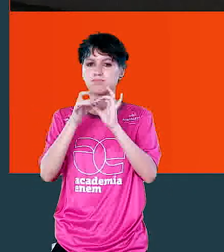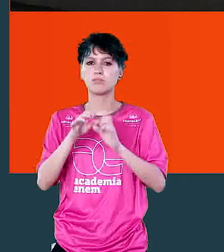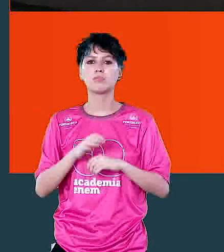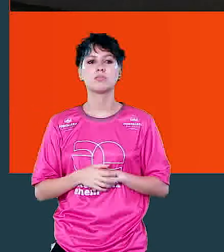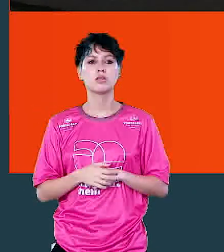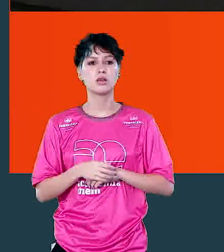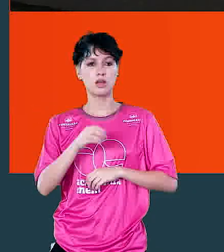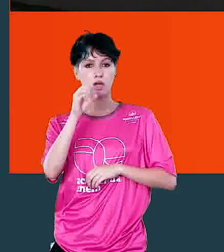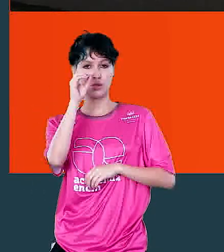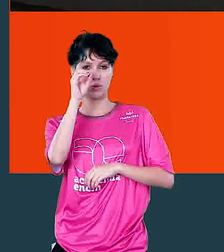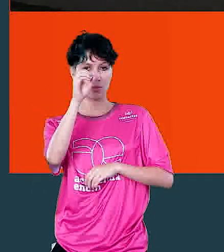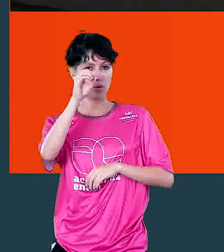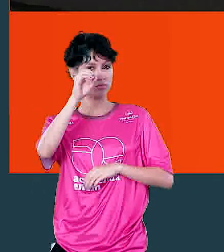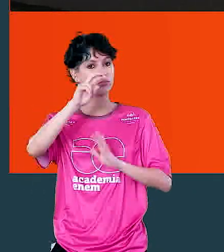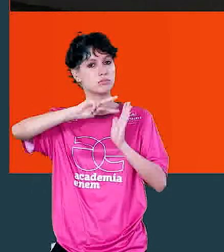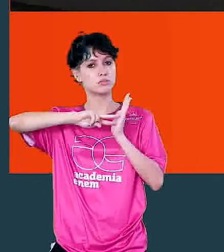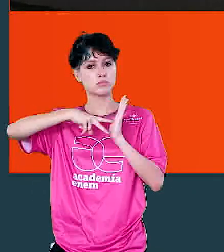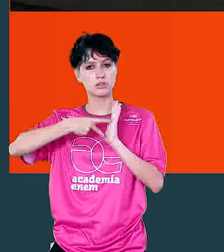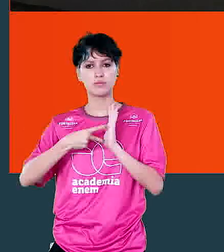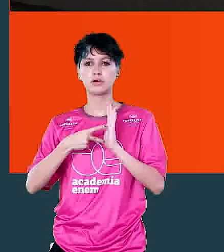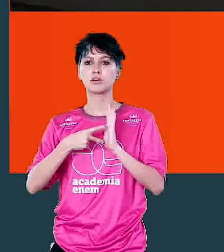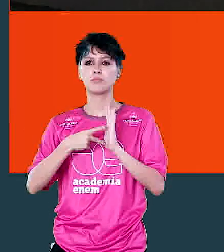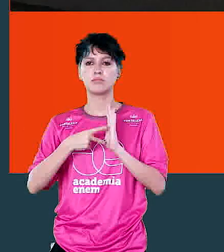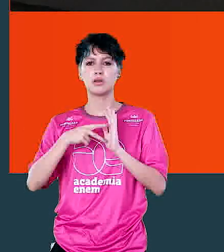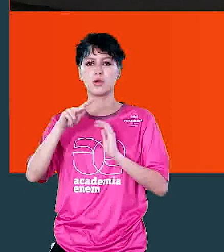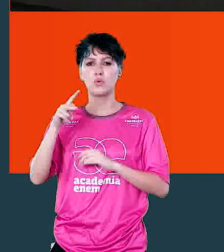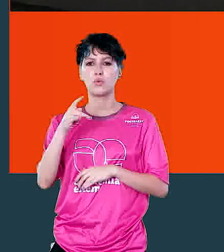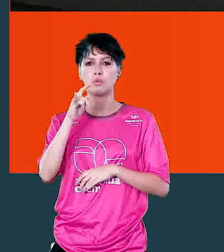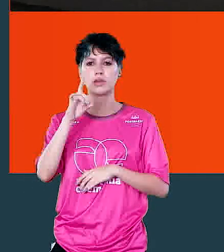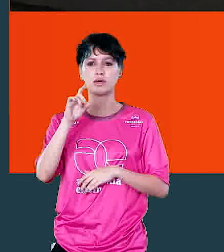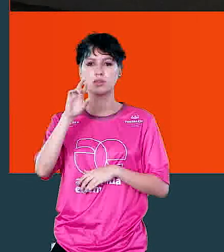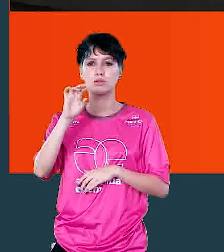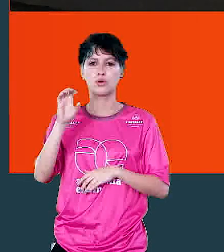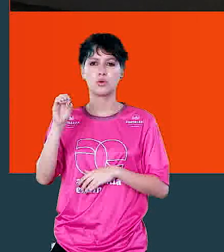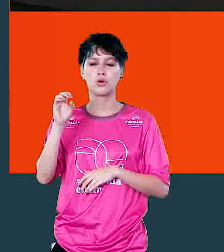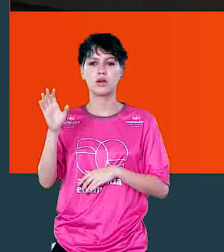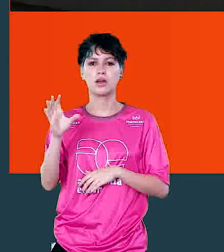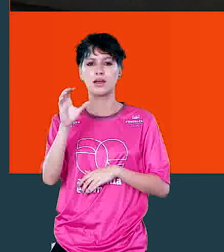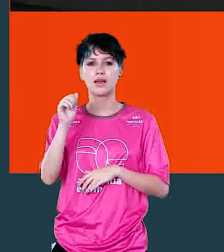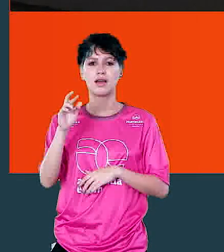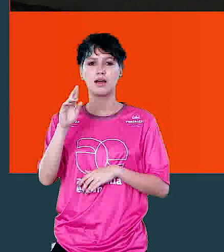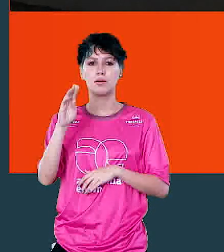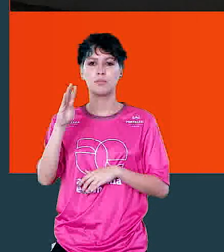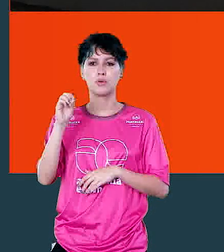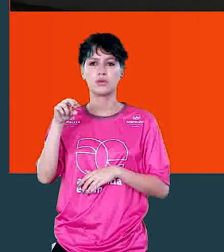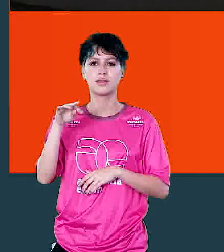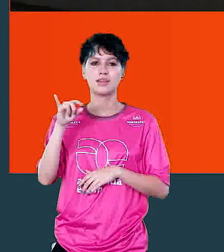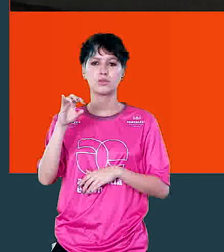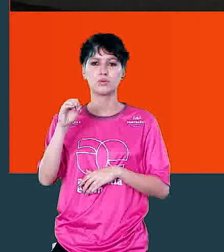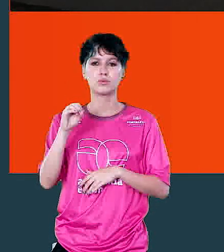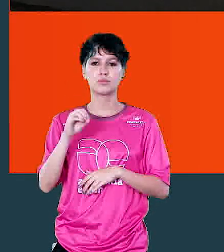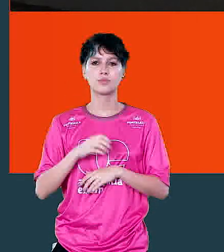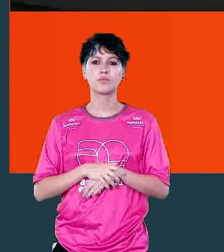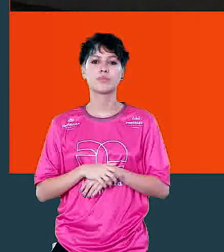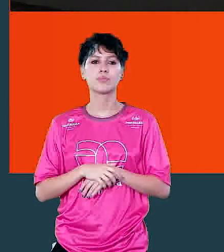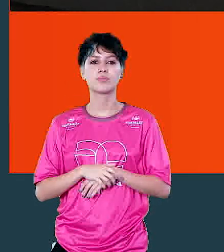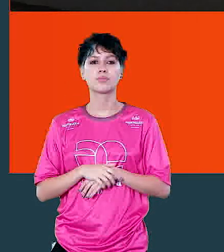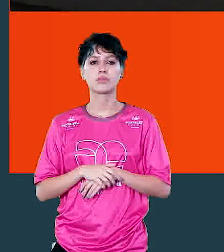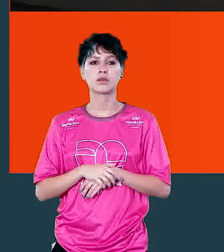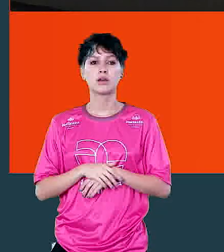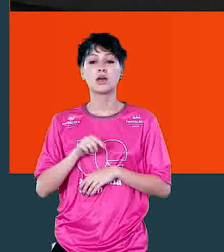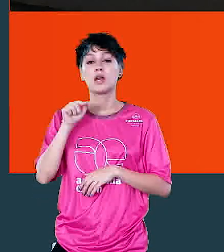para a gente um hidrocarboneto. O que foi que eu falei no início da aula para vocês? Hidrocarbonetos são compostos o